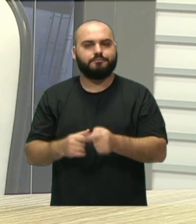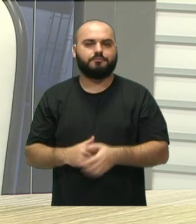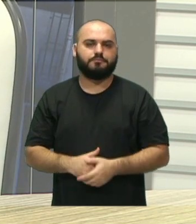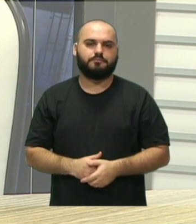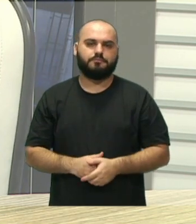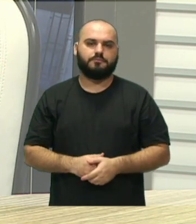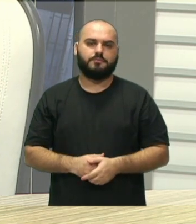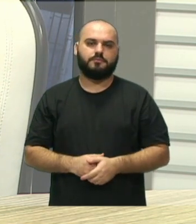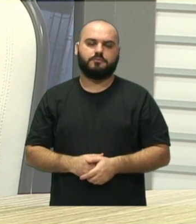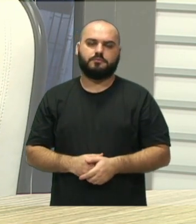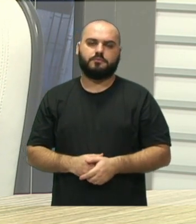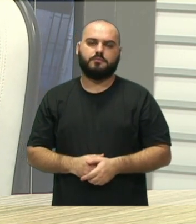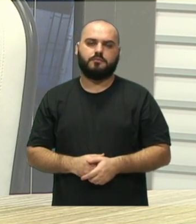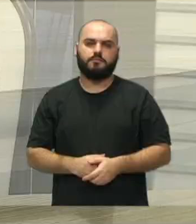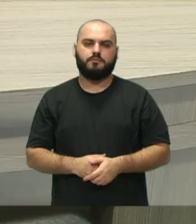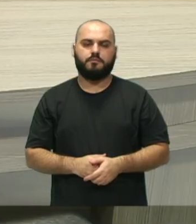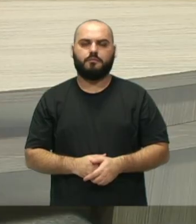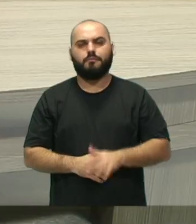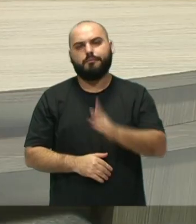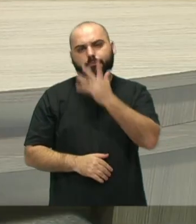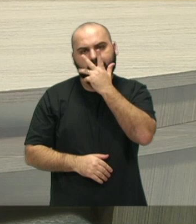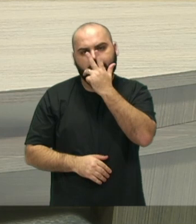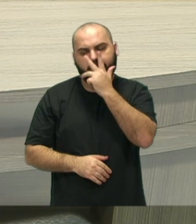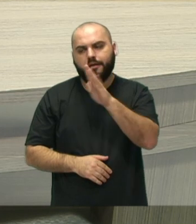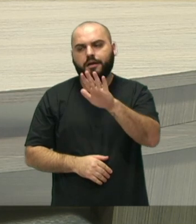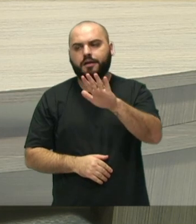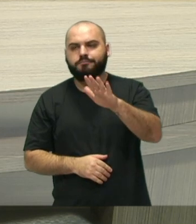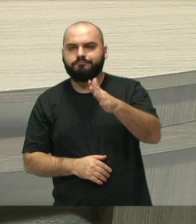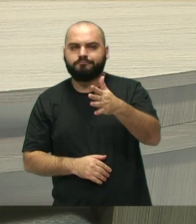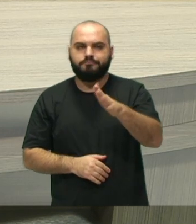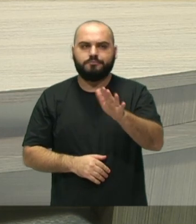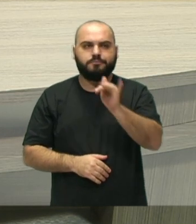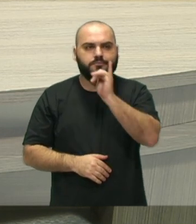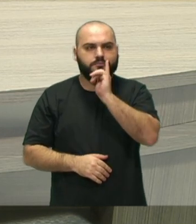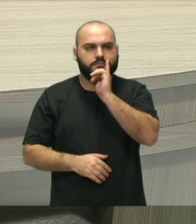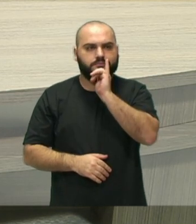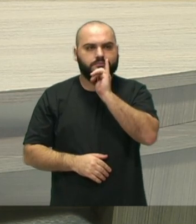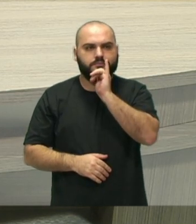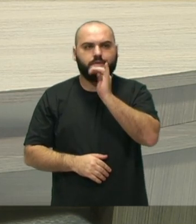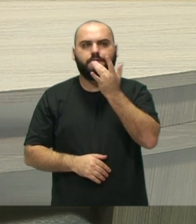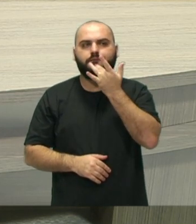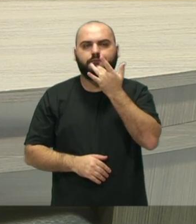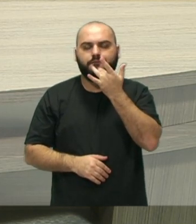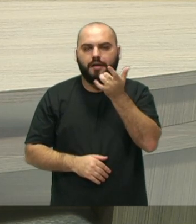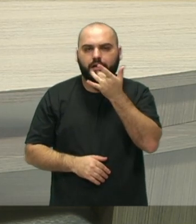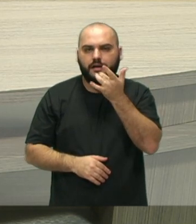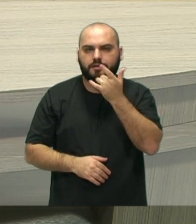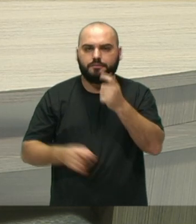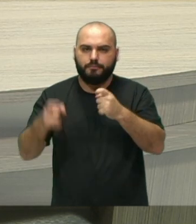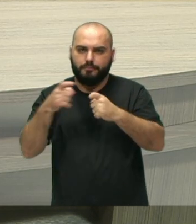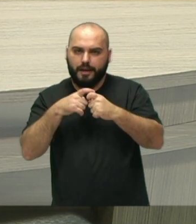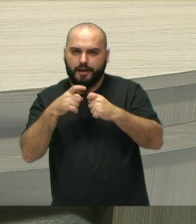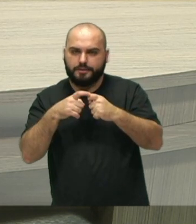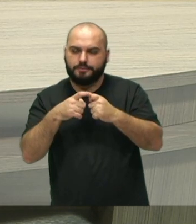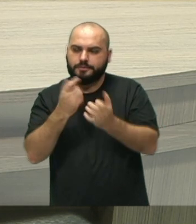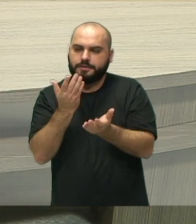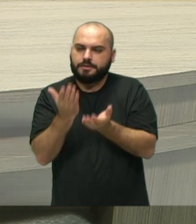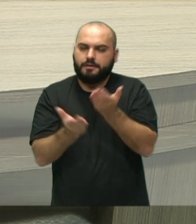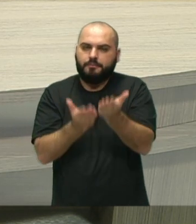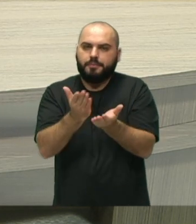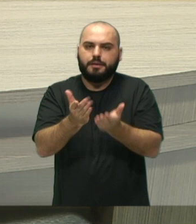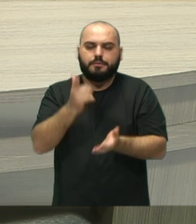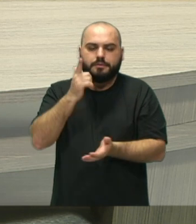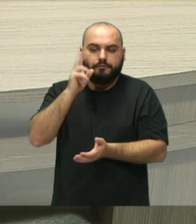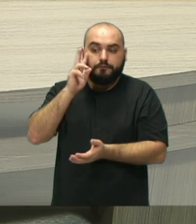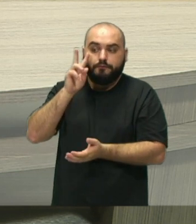normalmente seria até um pouco mais fácil os médicos e os terapeutas conseguirem chegar para